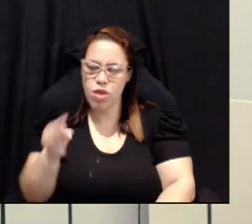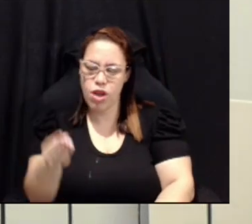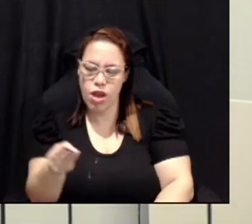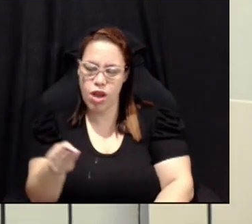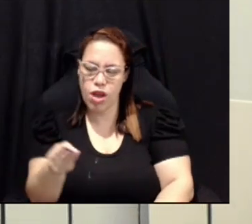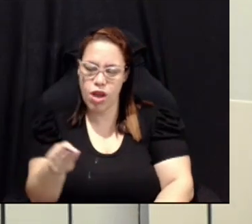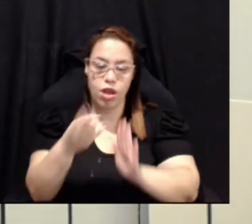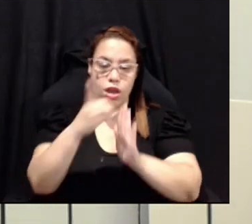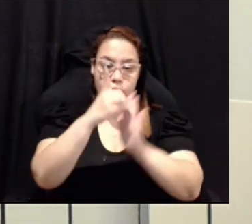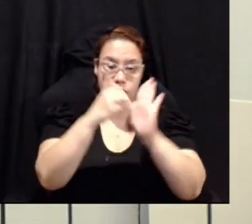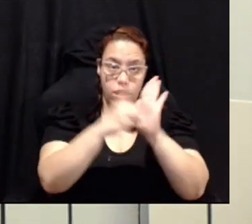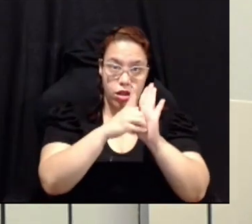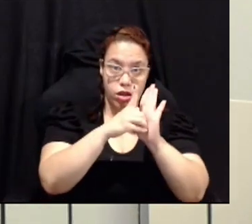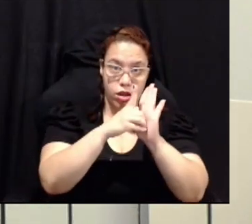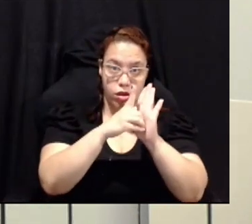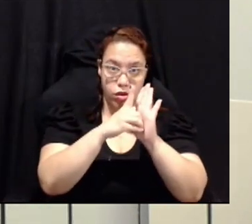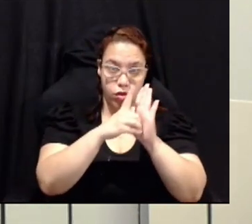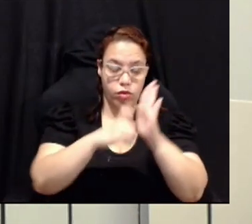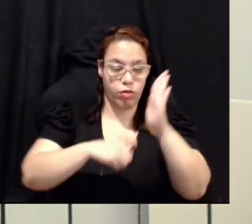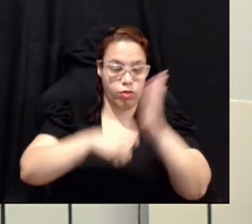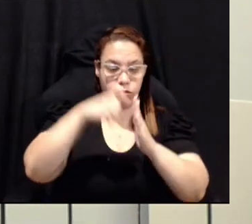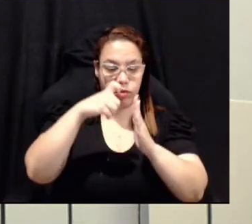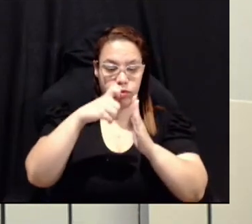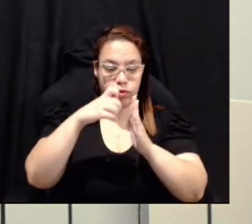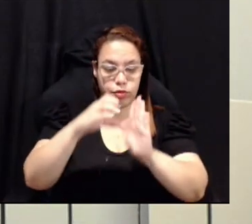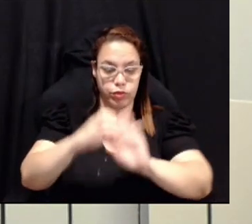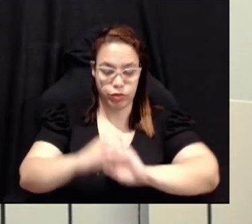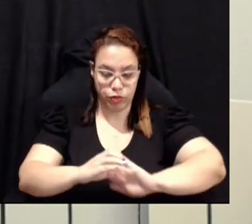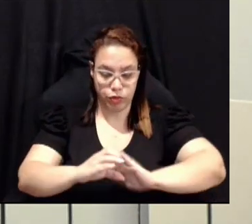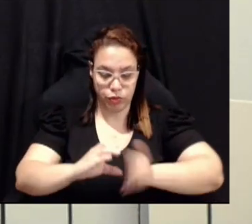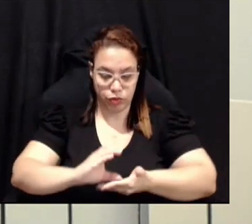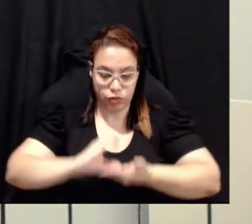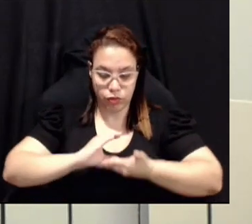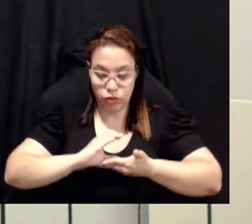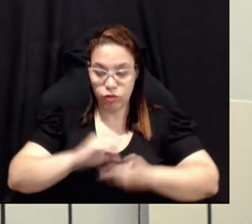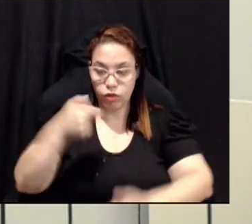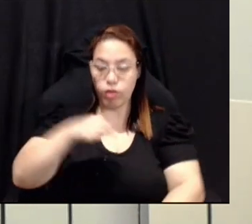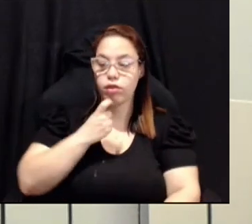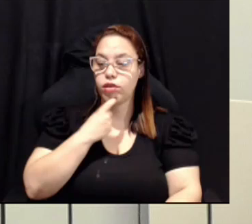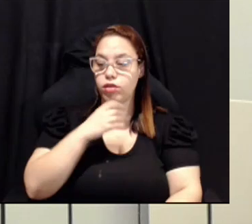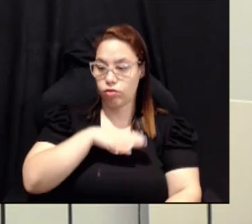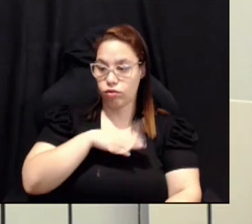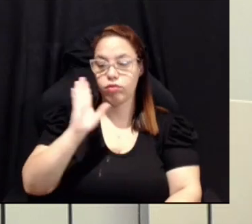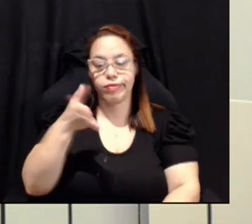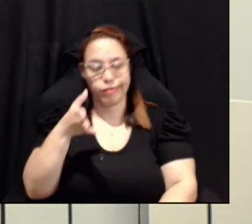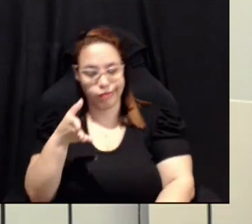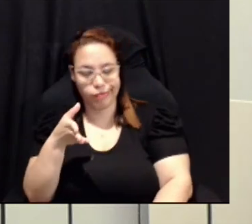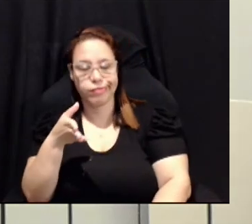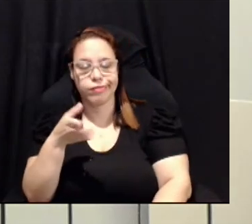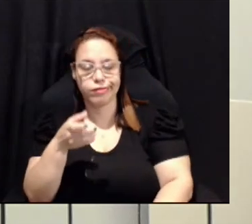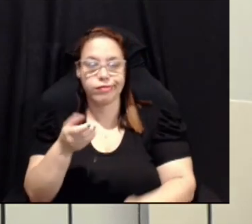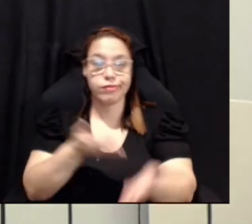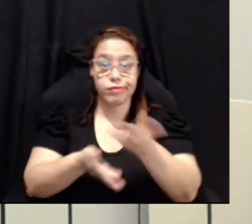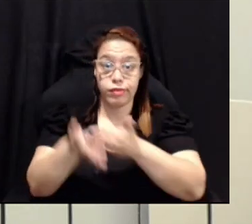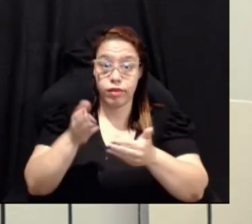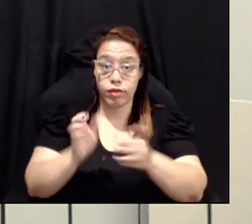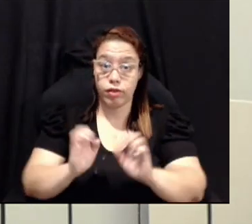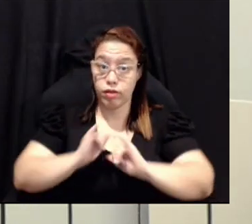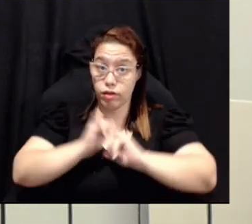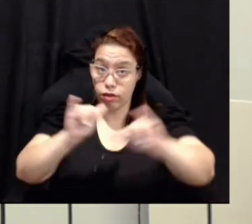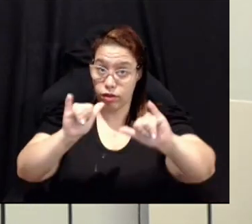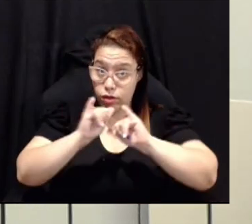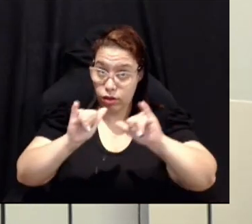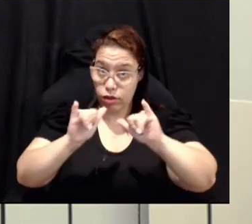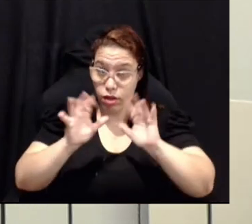de imposto de renda. Os contribuintes aqui de Campinas já podem participar da campanha Leão